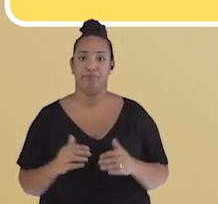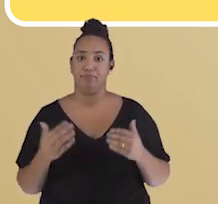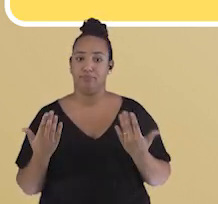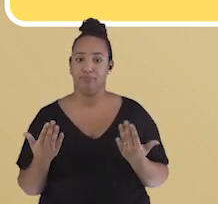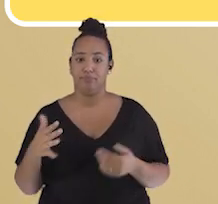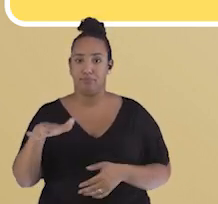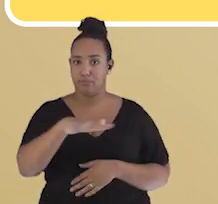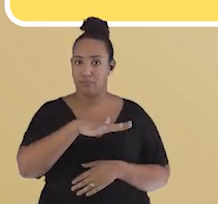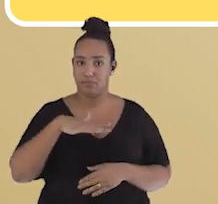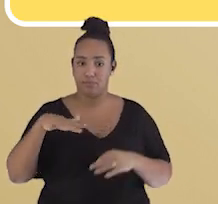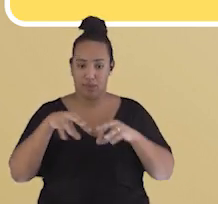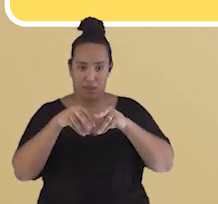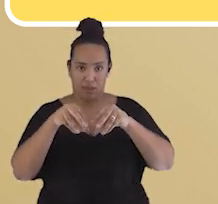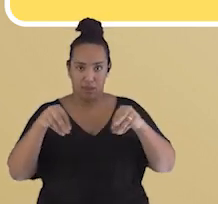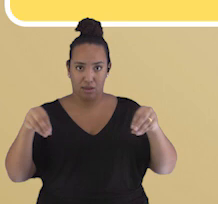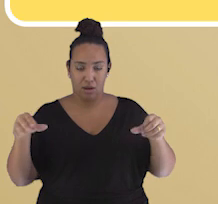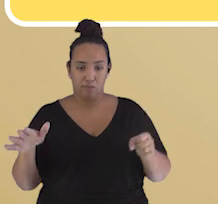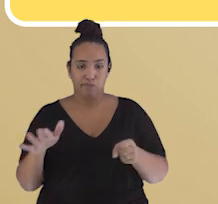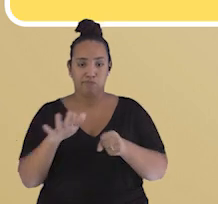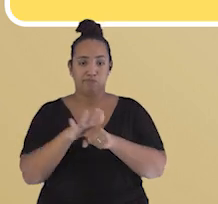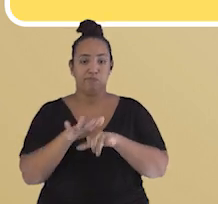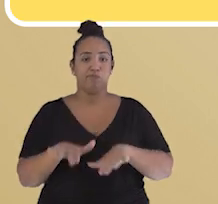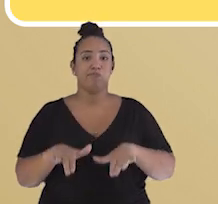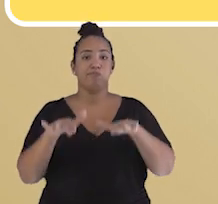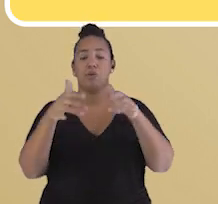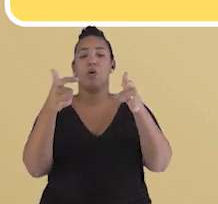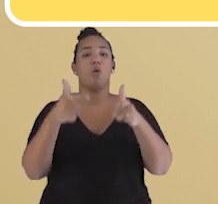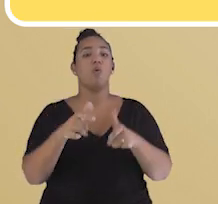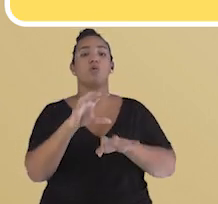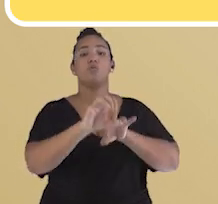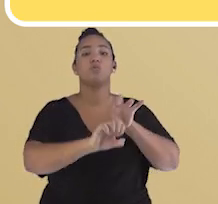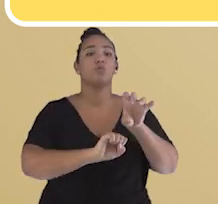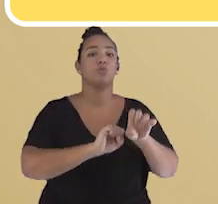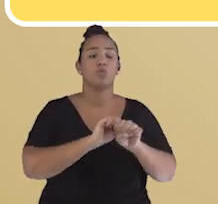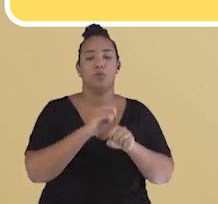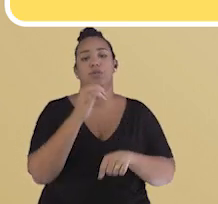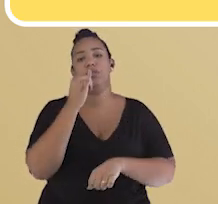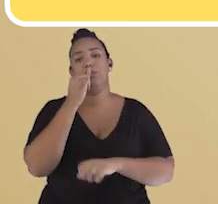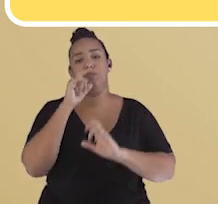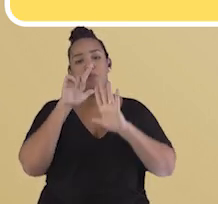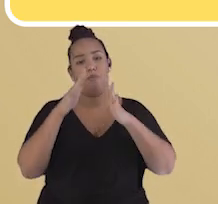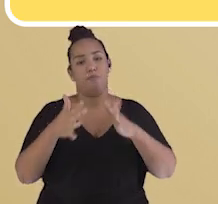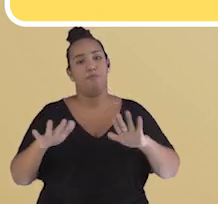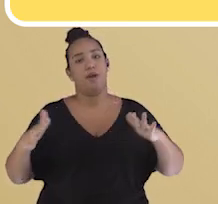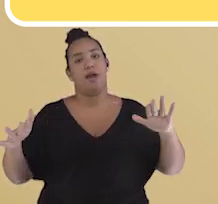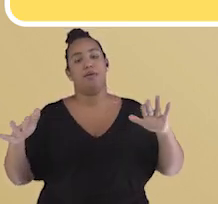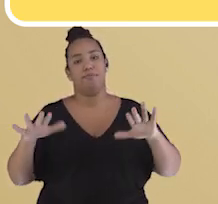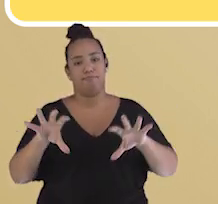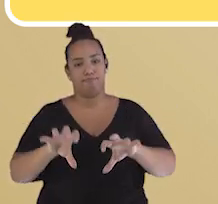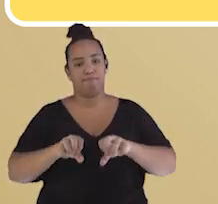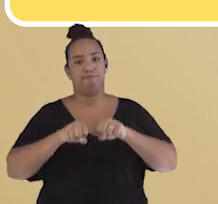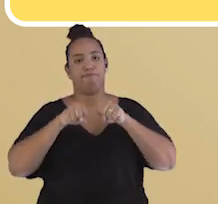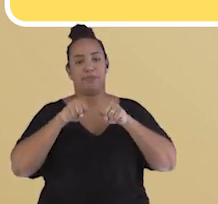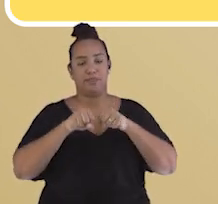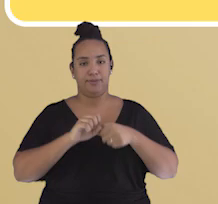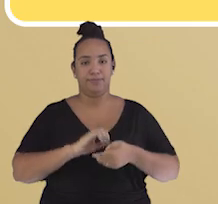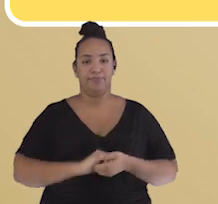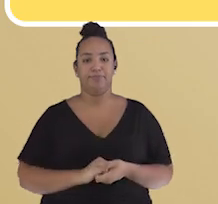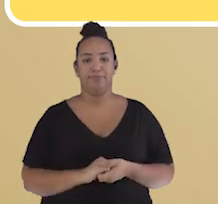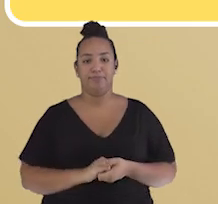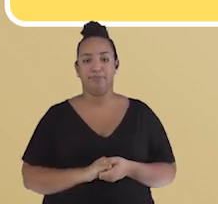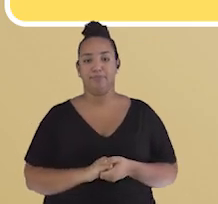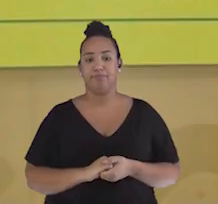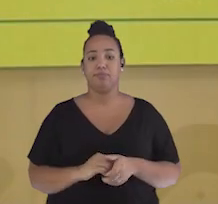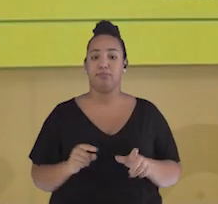de vegetação em uma e na outra já existe a presença do aterro para aumentar o Porto de